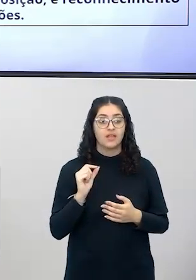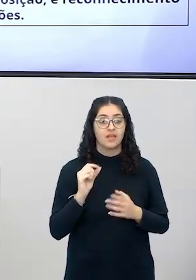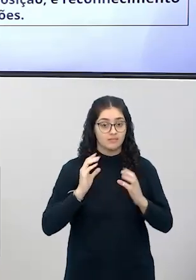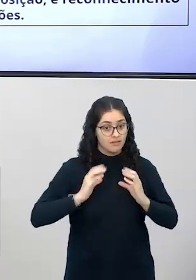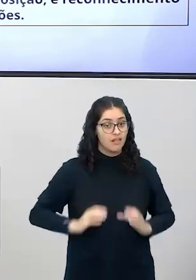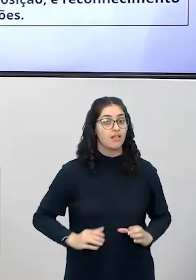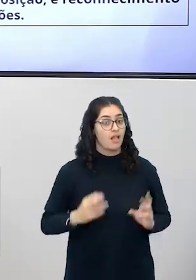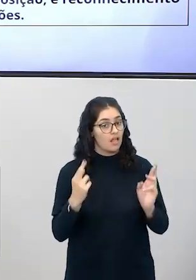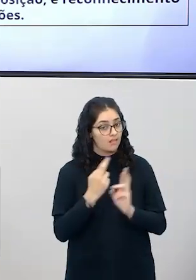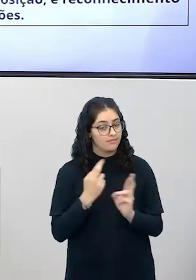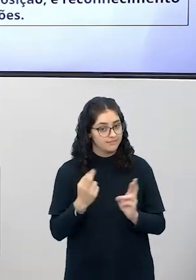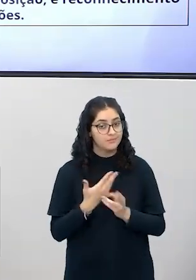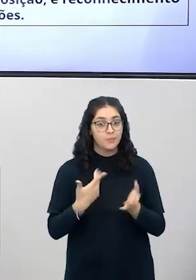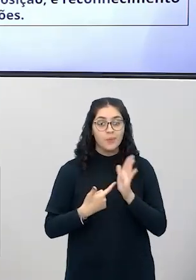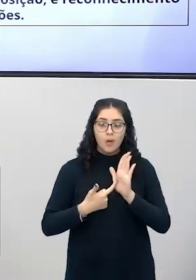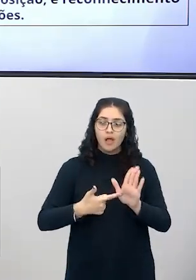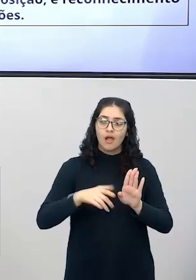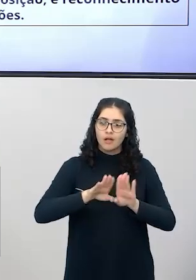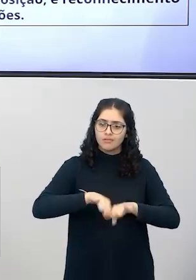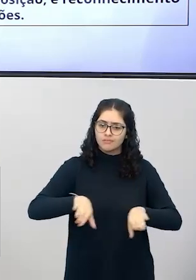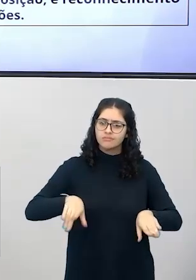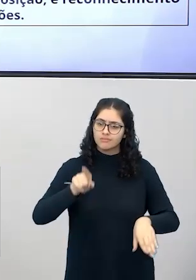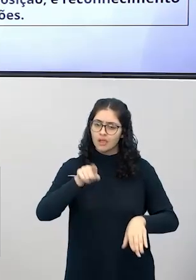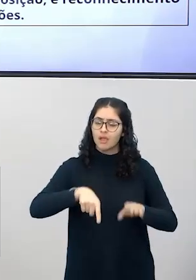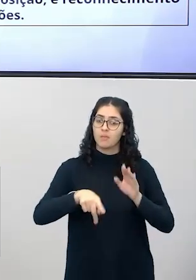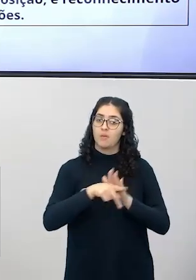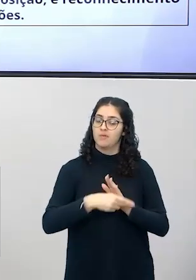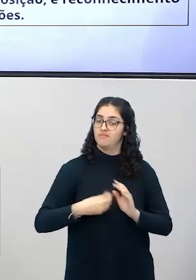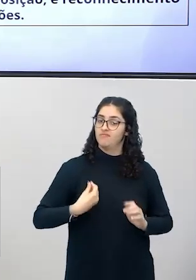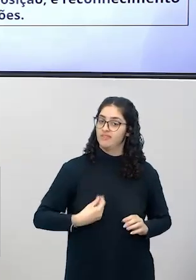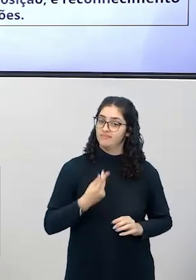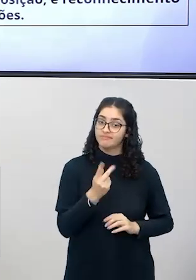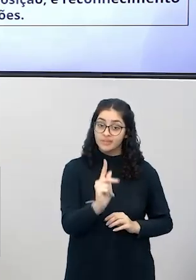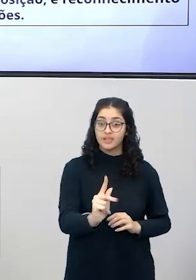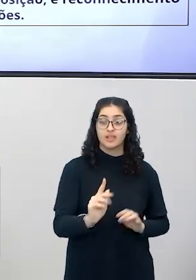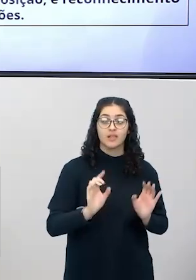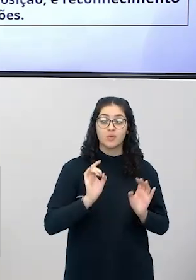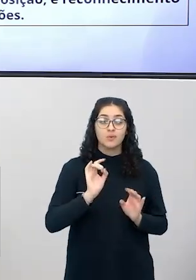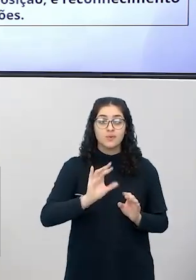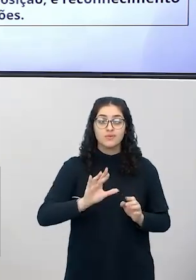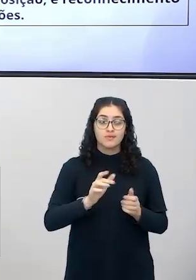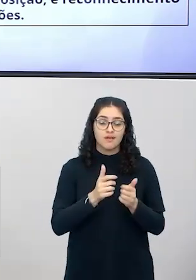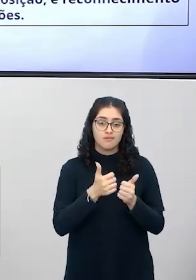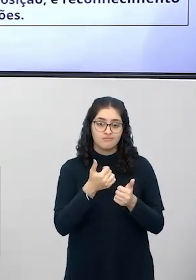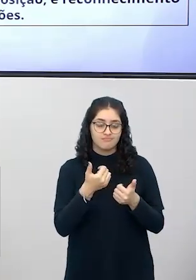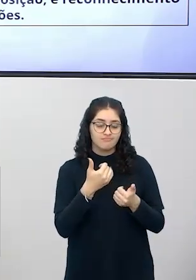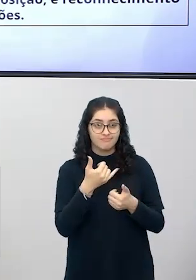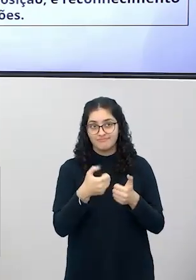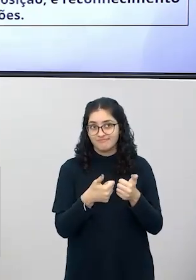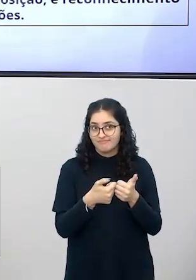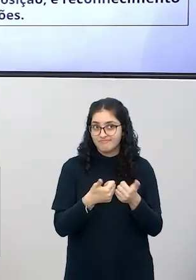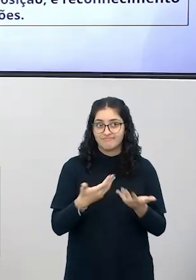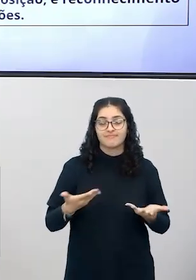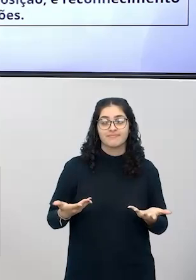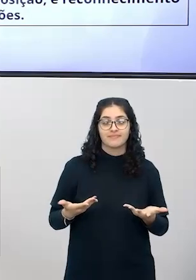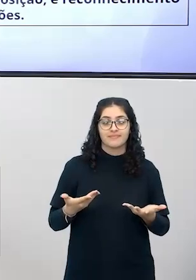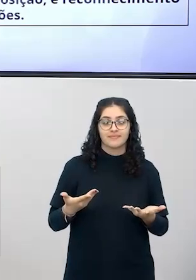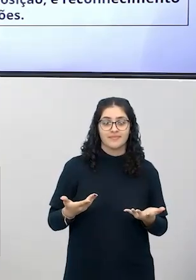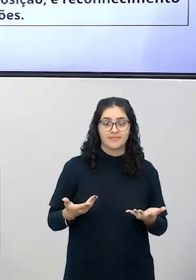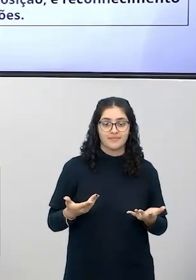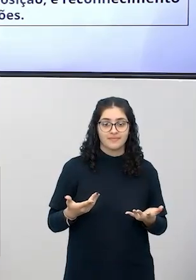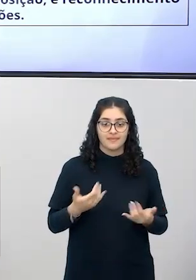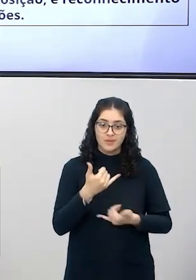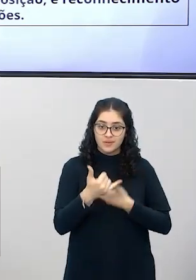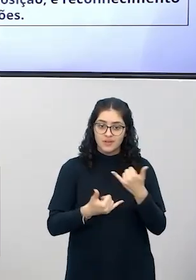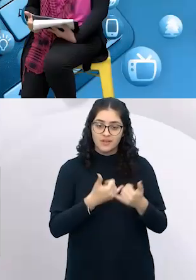E mostrando para o estudante que isso faz parte da vida dele, não é só um jogo, não é só usar, por exemplo, um